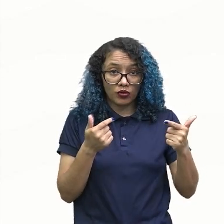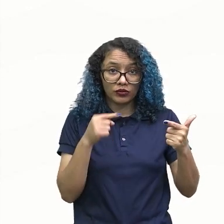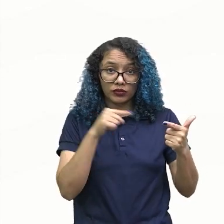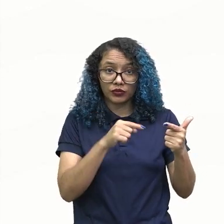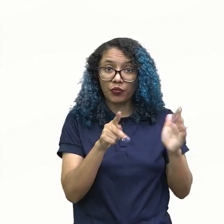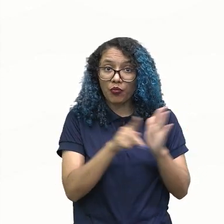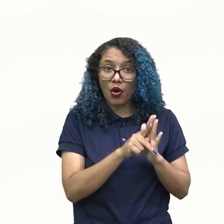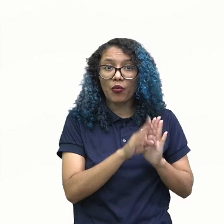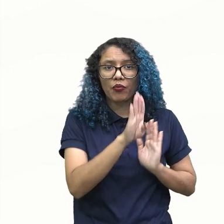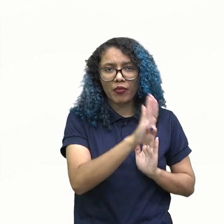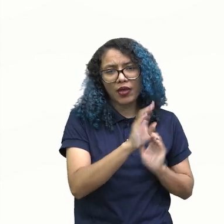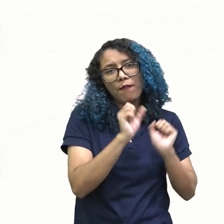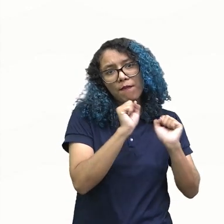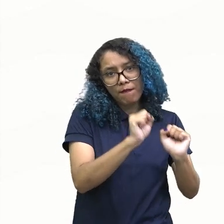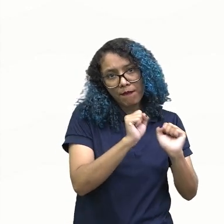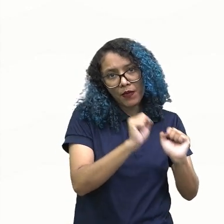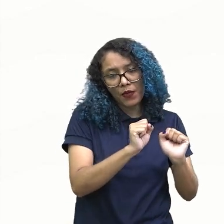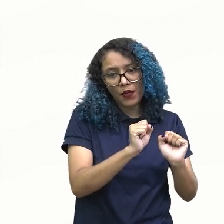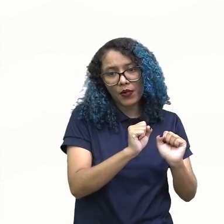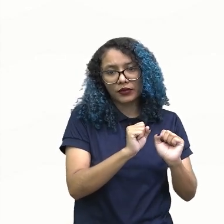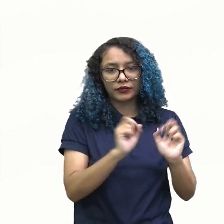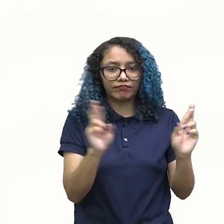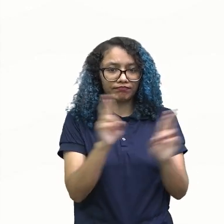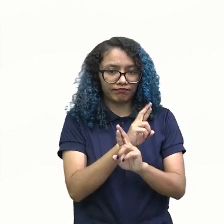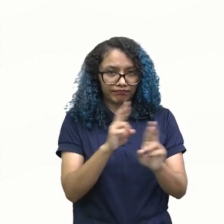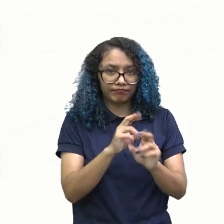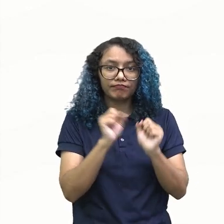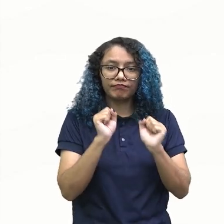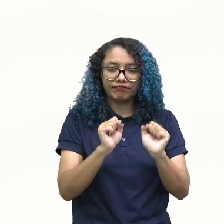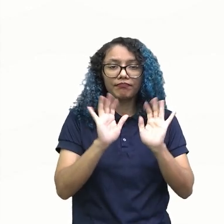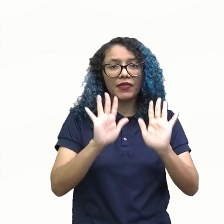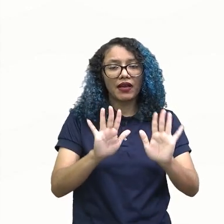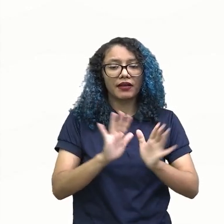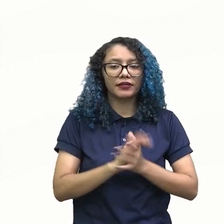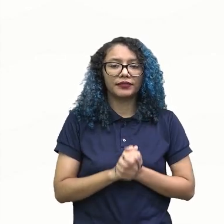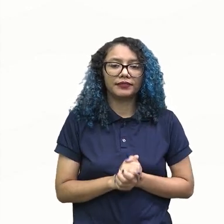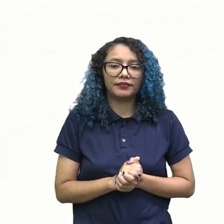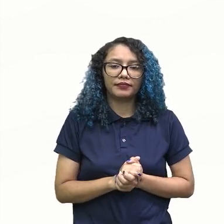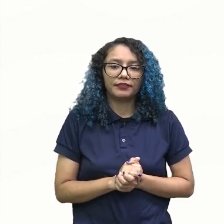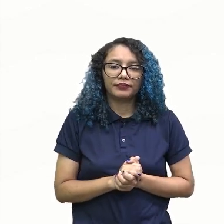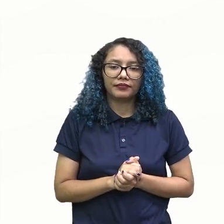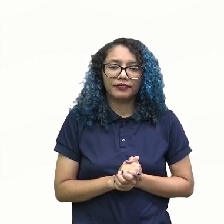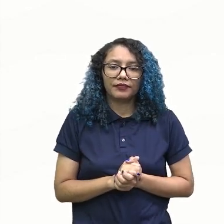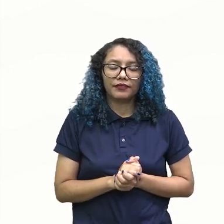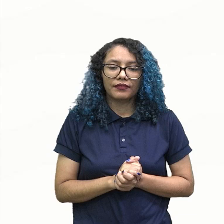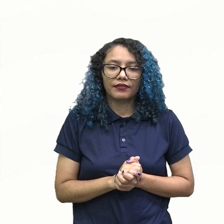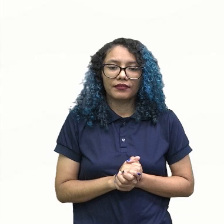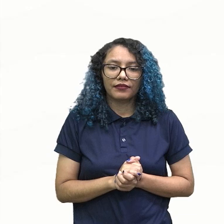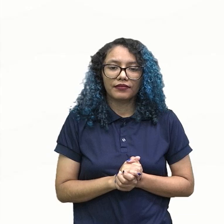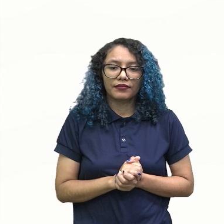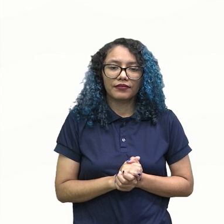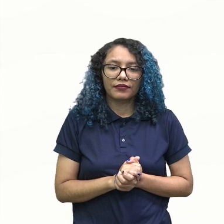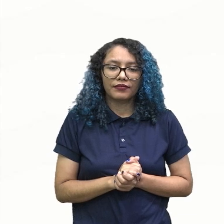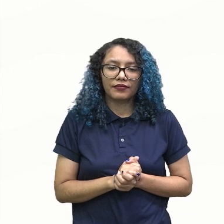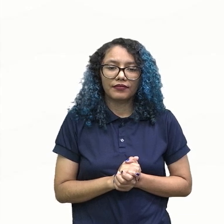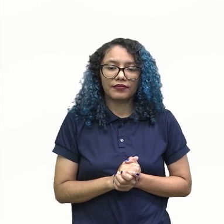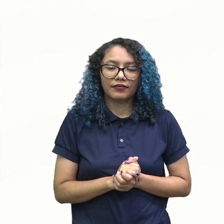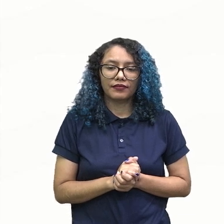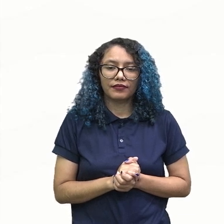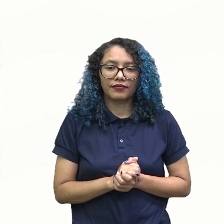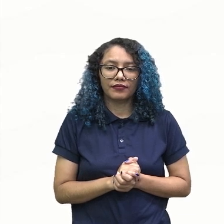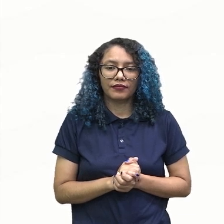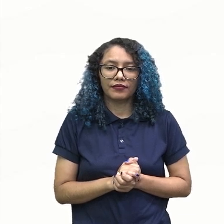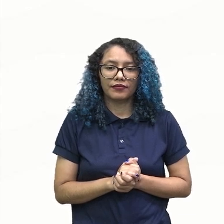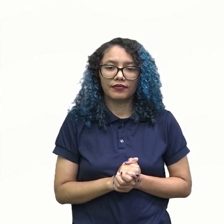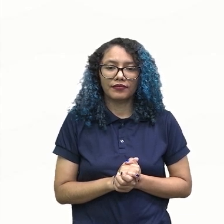B. Mas isso não significa, tá, que ele vai ser... Isso não significa